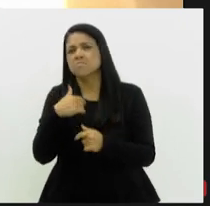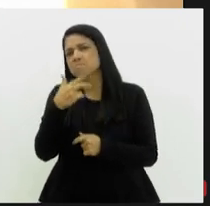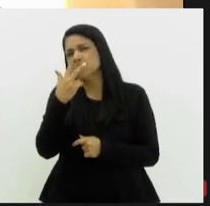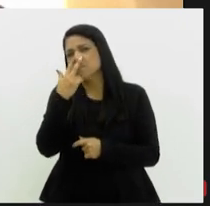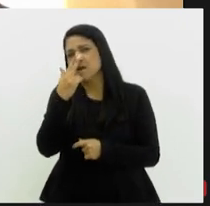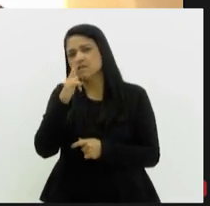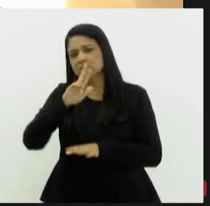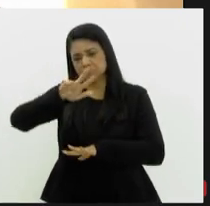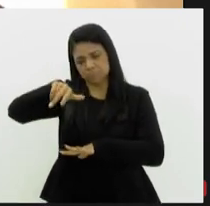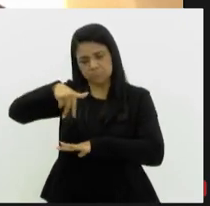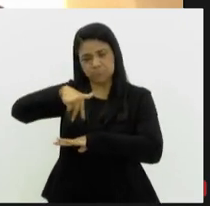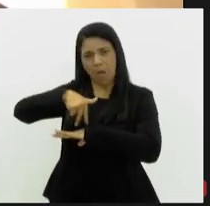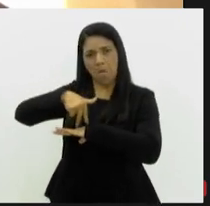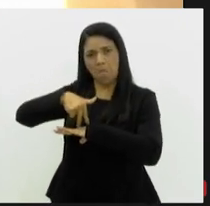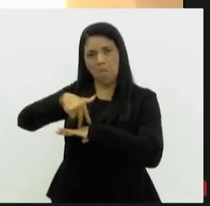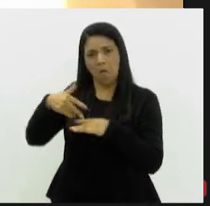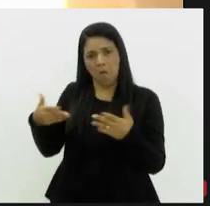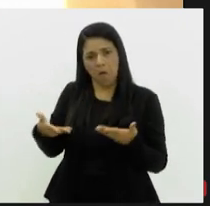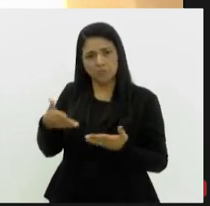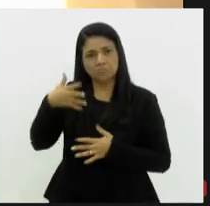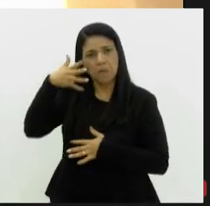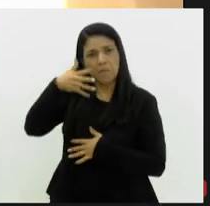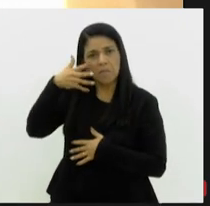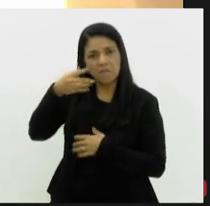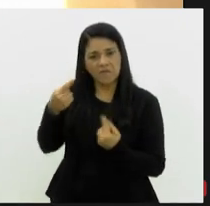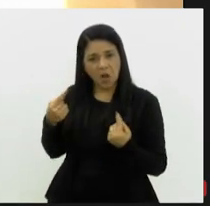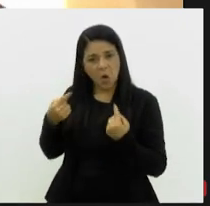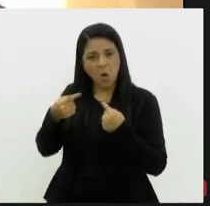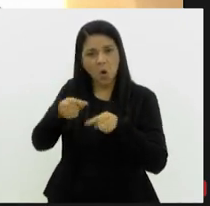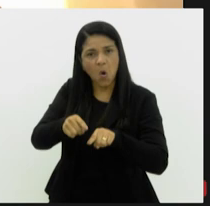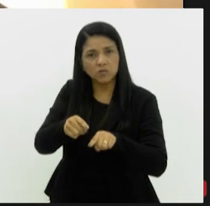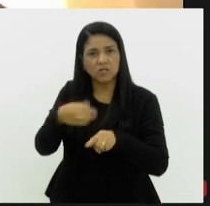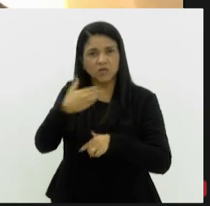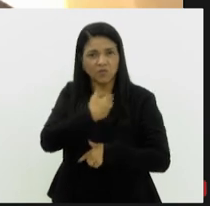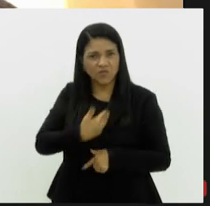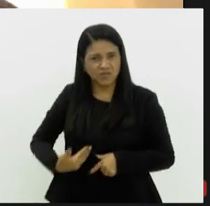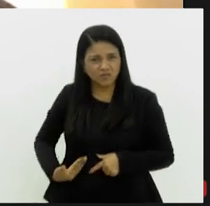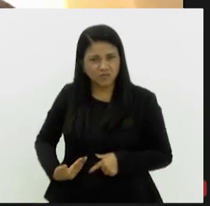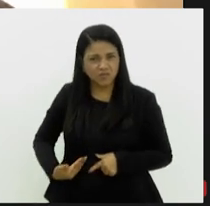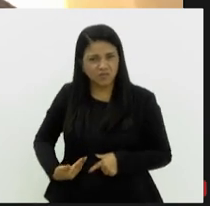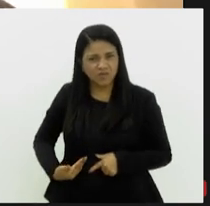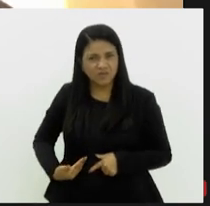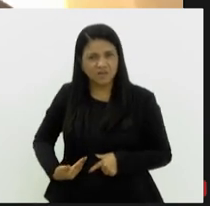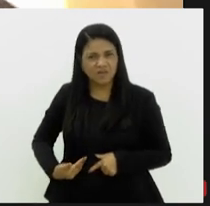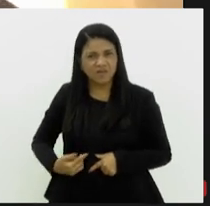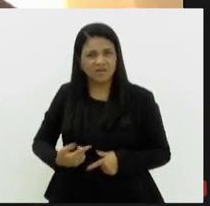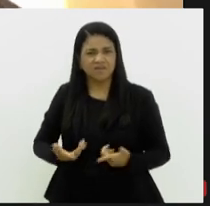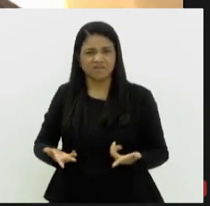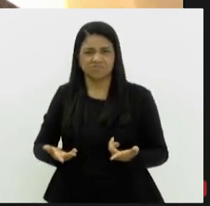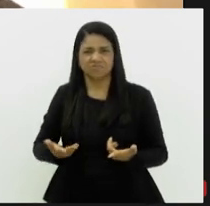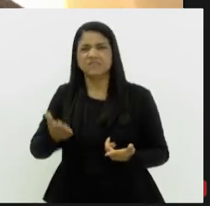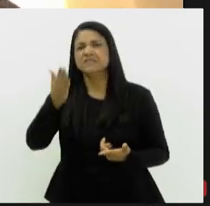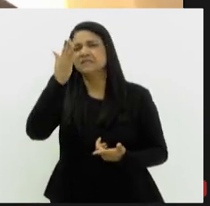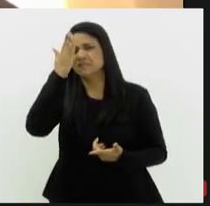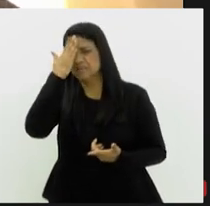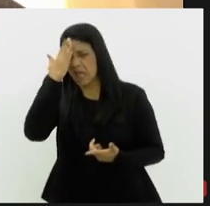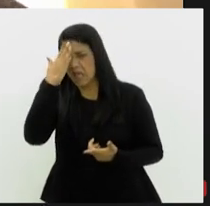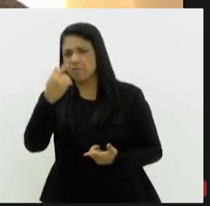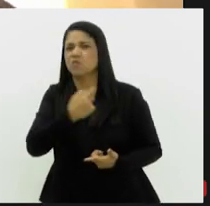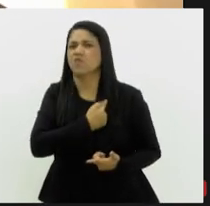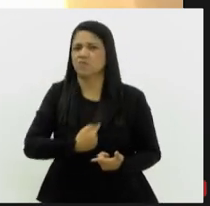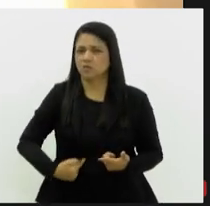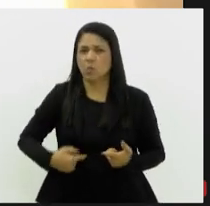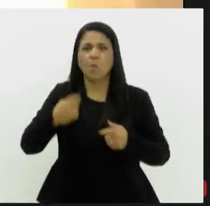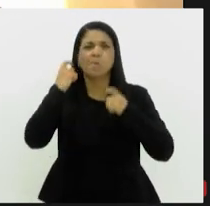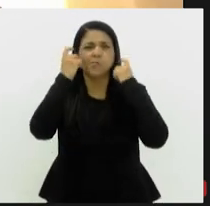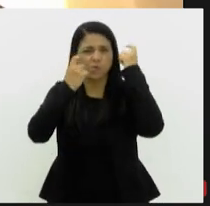para falar contra o governador. A gente sabe perfeitamente que o governador tem tido preocupação a